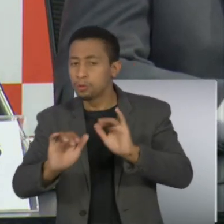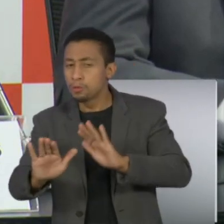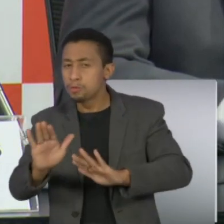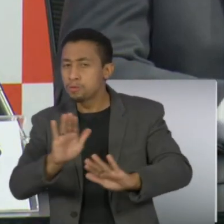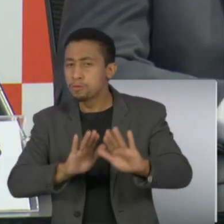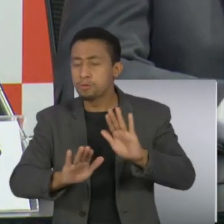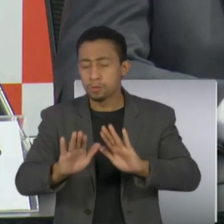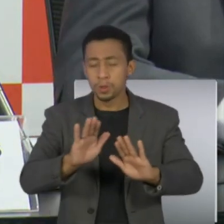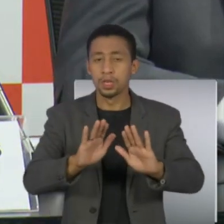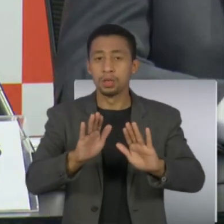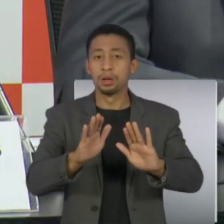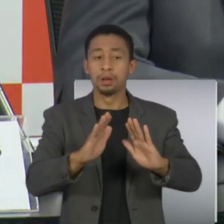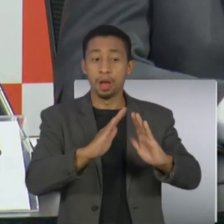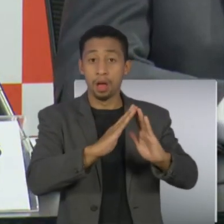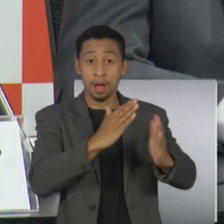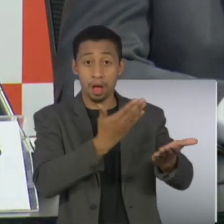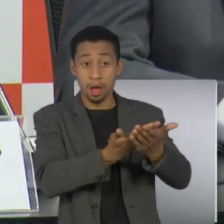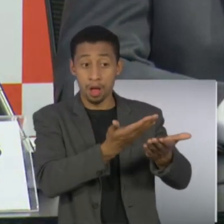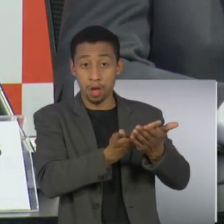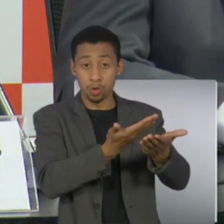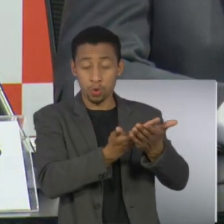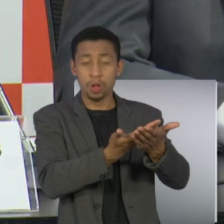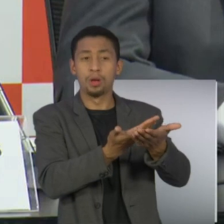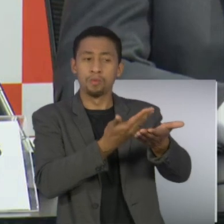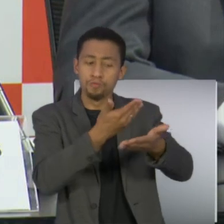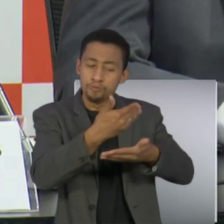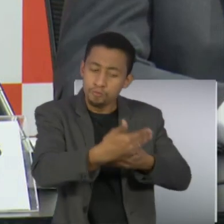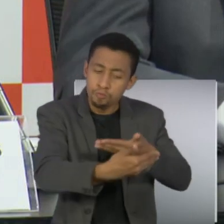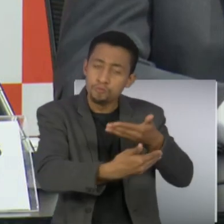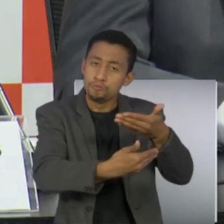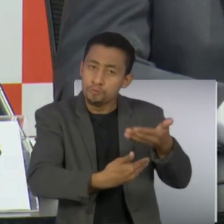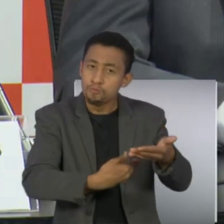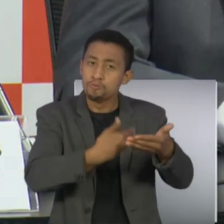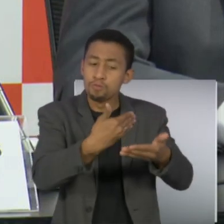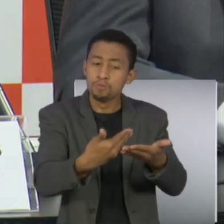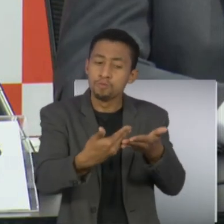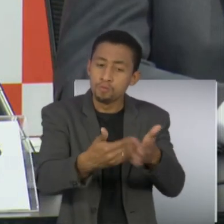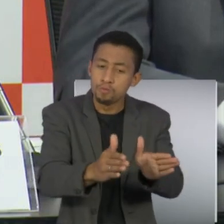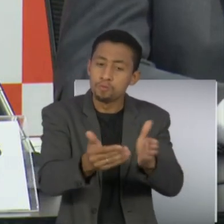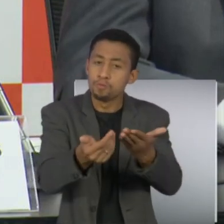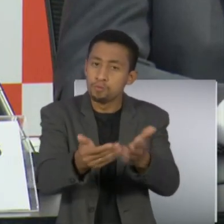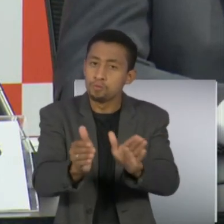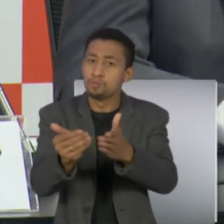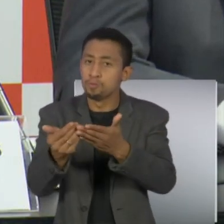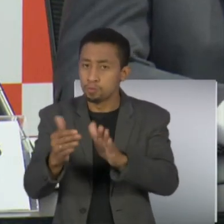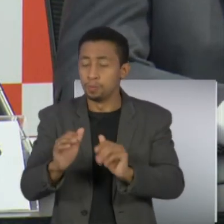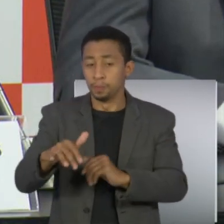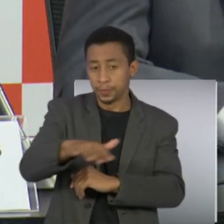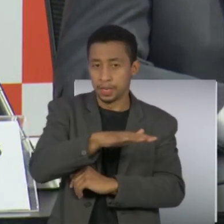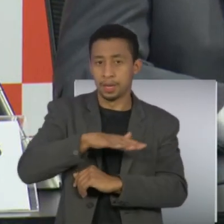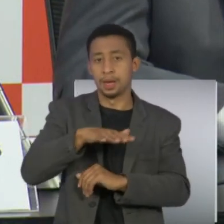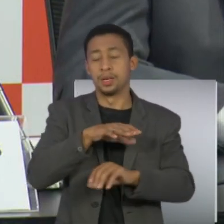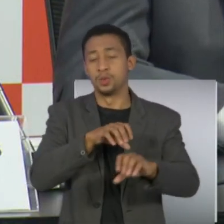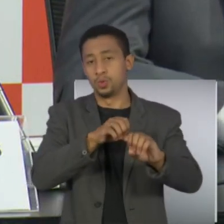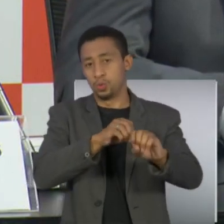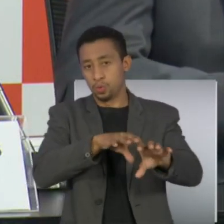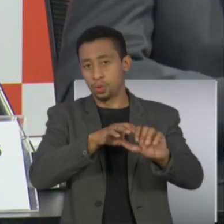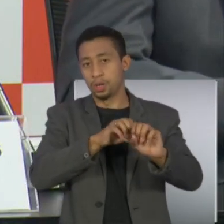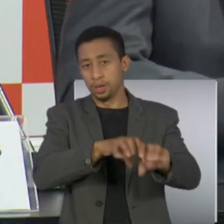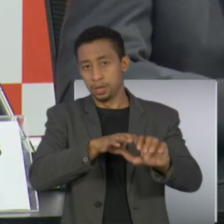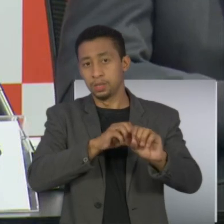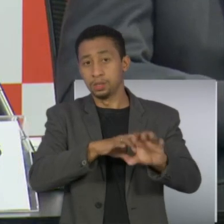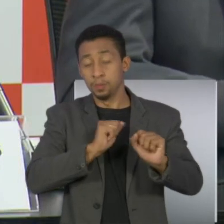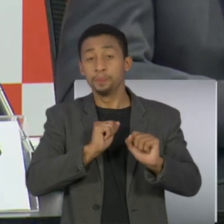que nós vamos iniciar esse processo agora no setor Educacional vamos